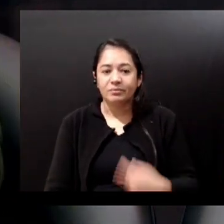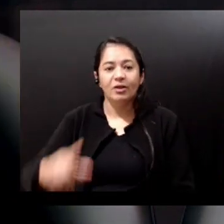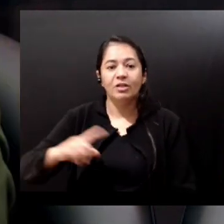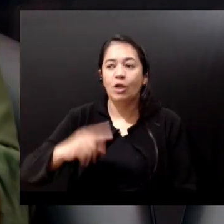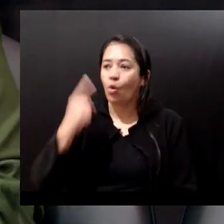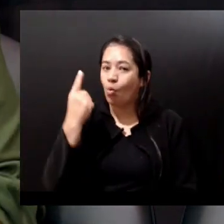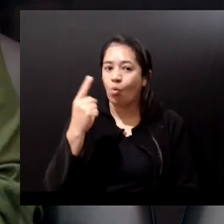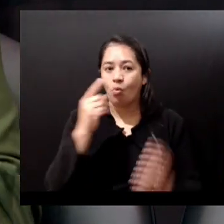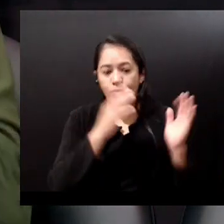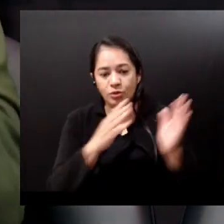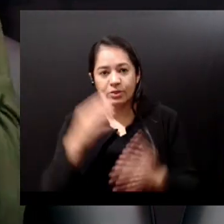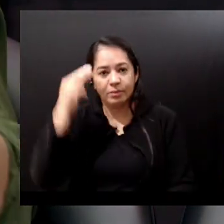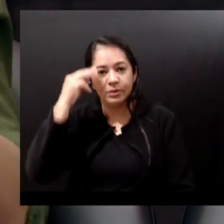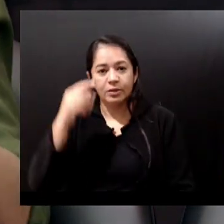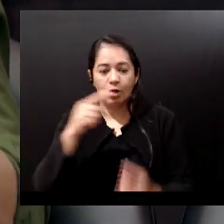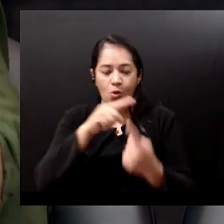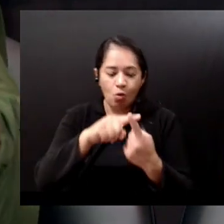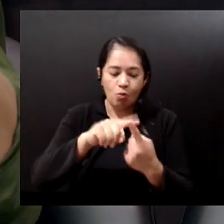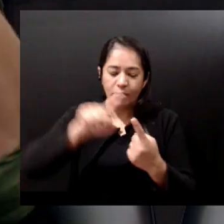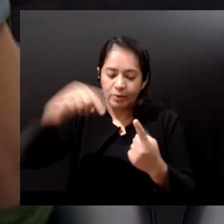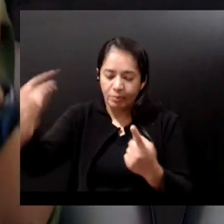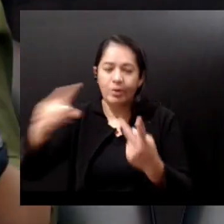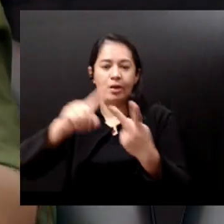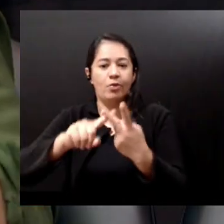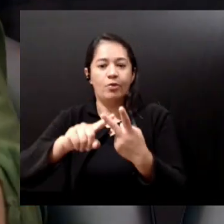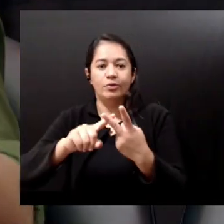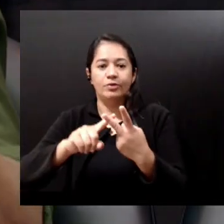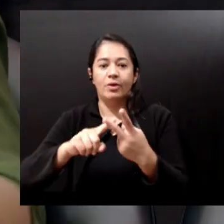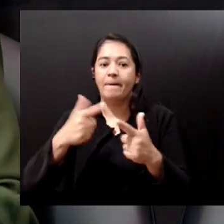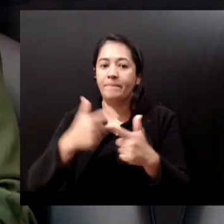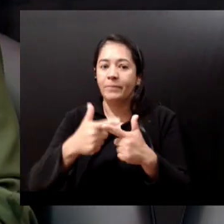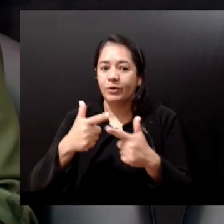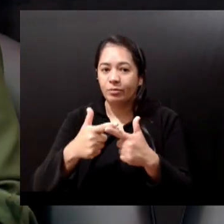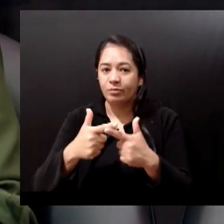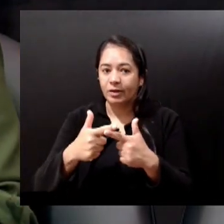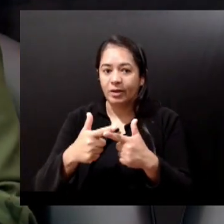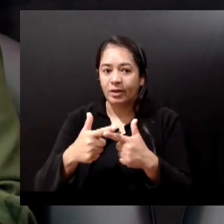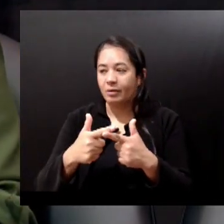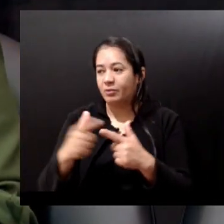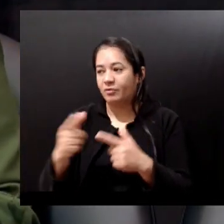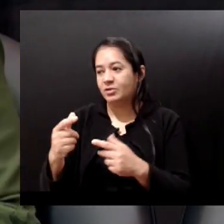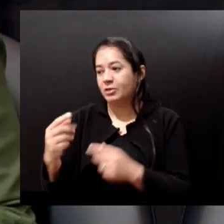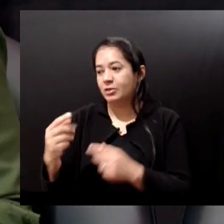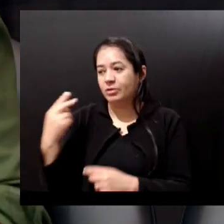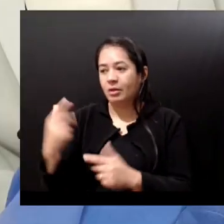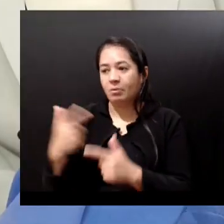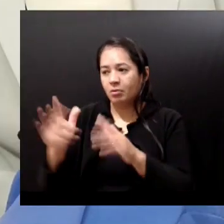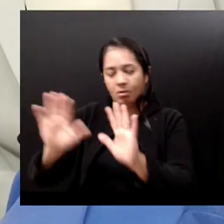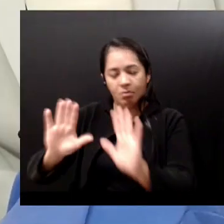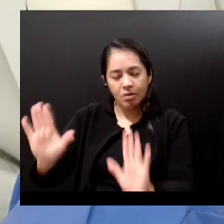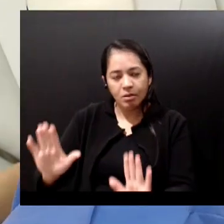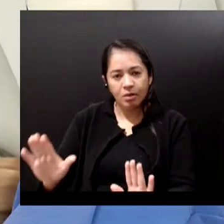coisa, ou é outra coisa. Não tem problema você não poder ouvir música, isso tá tudo certo. Ah, interessante, tá vendo só? Então quer dizer